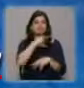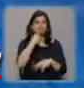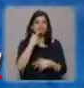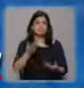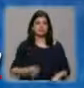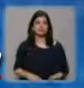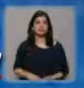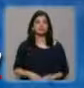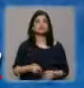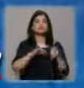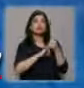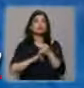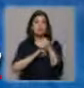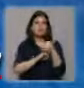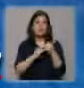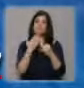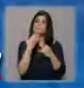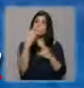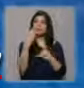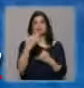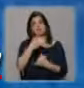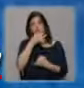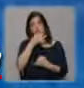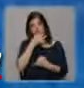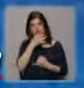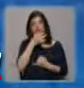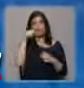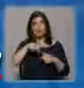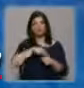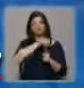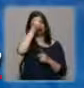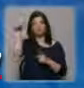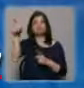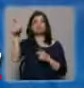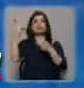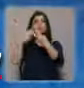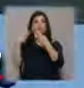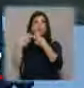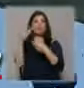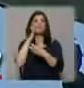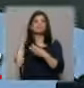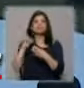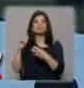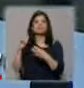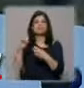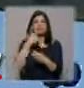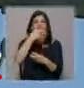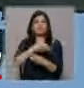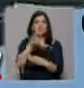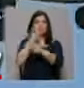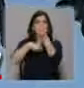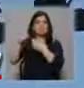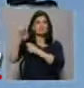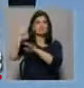A associação Peço a Palavra vai hoje a Bruxelas tentar travar a venda da TAP. Na reunião agendada com a Direção-Geral da